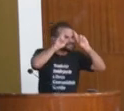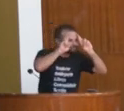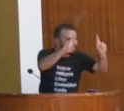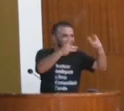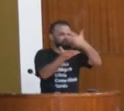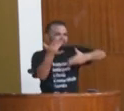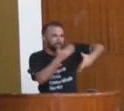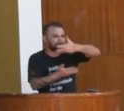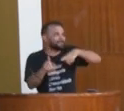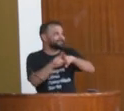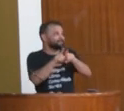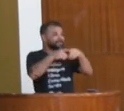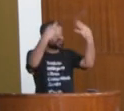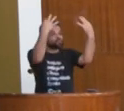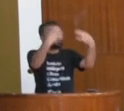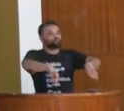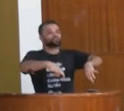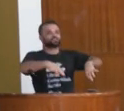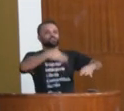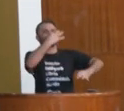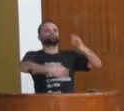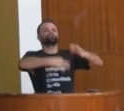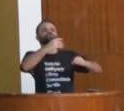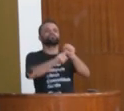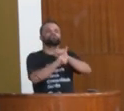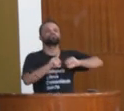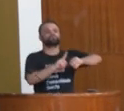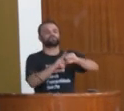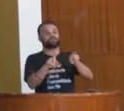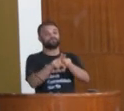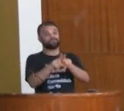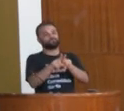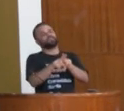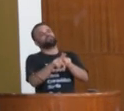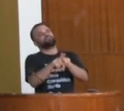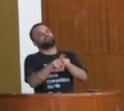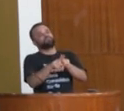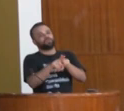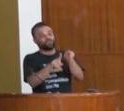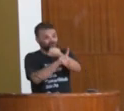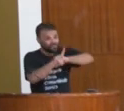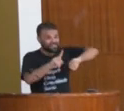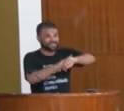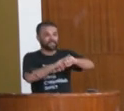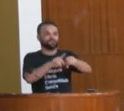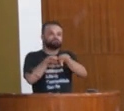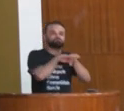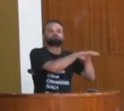social, tendo como resultado uma sociedade mais justa e igualitária.